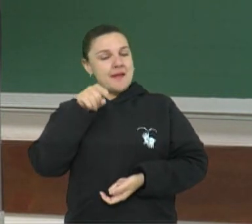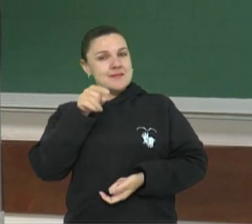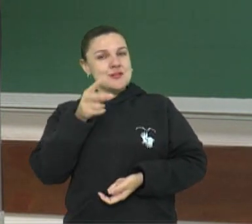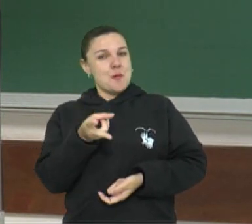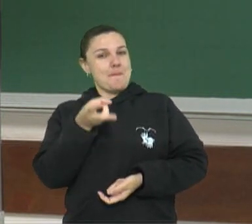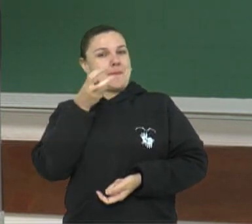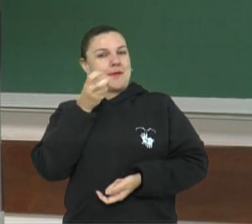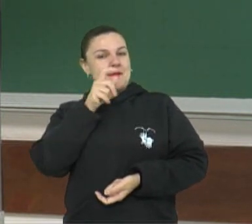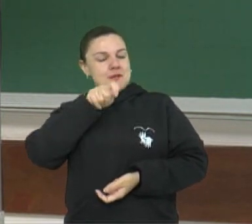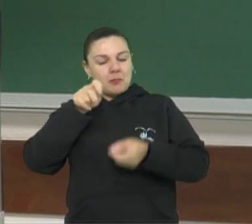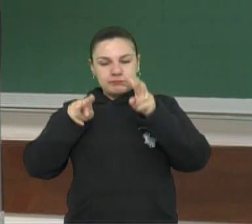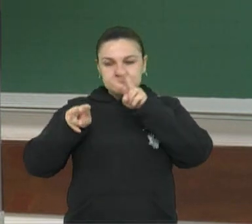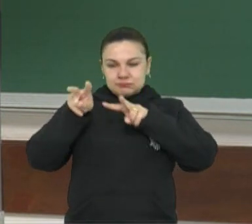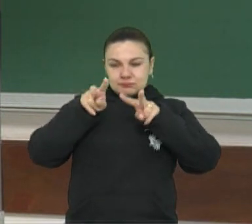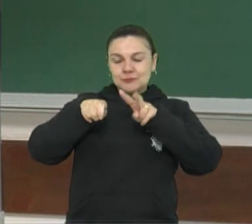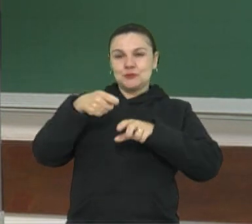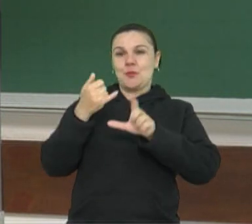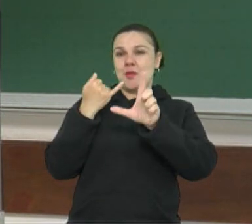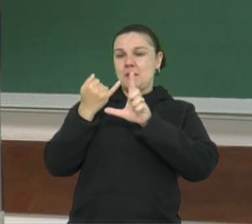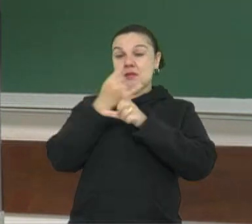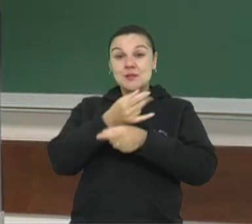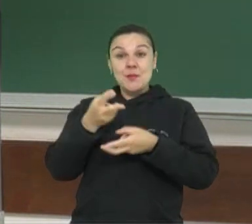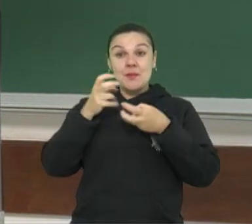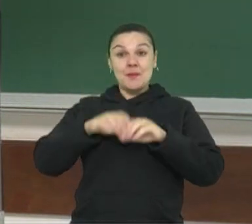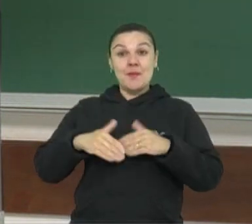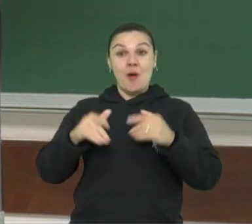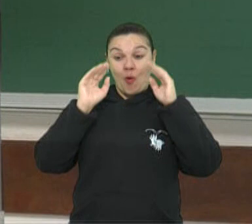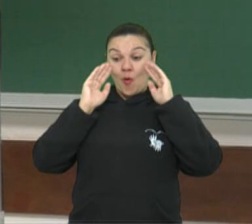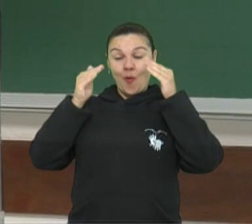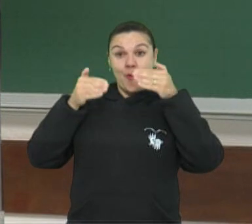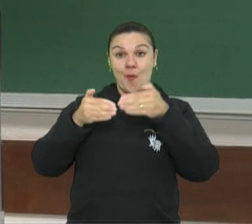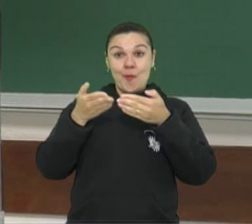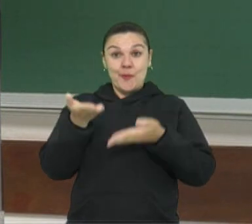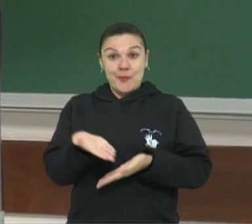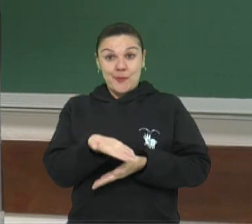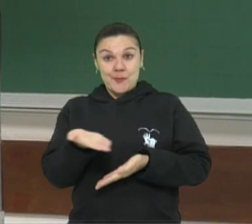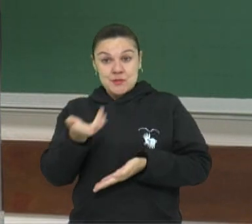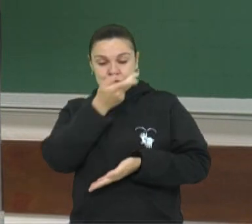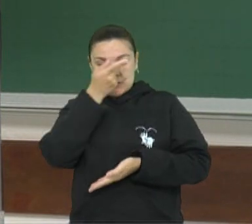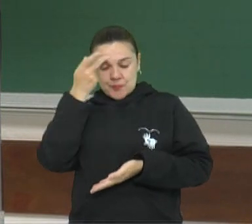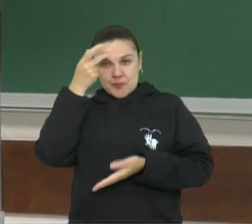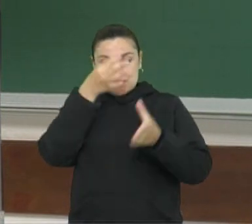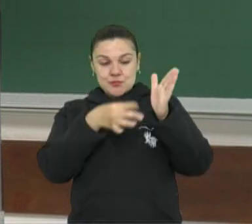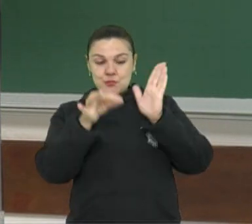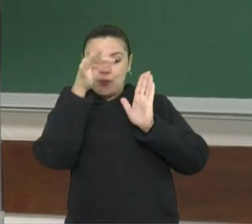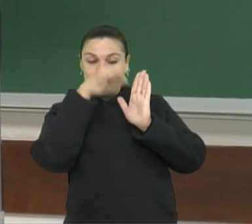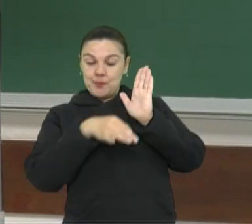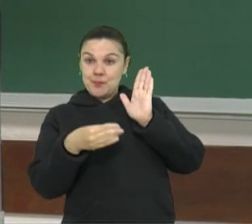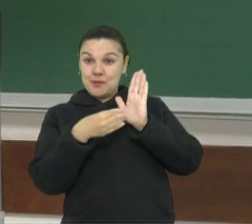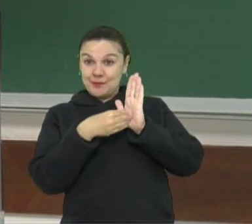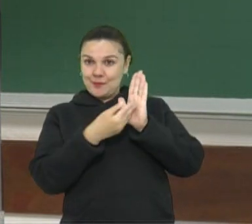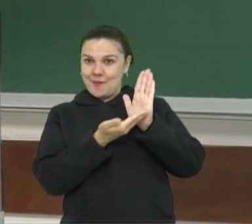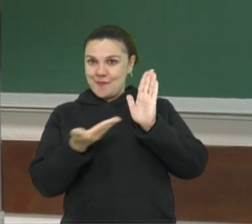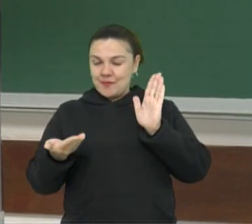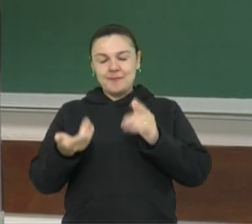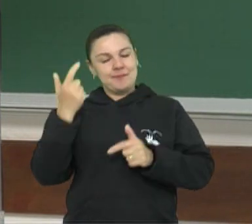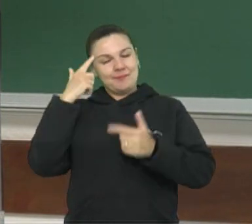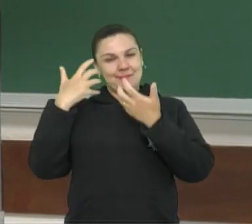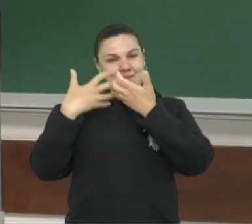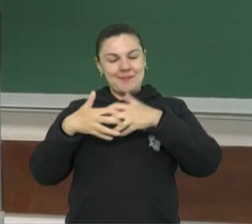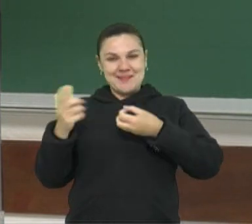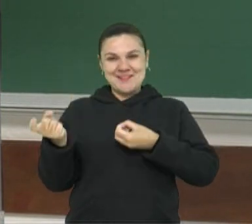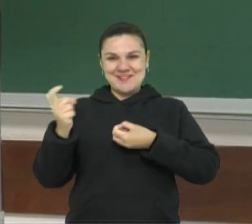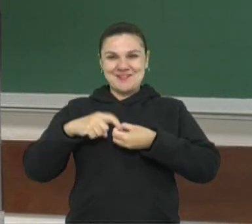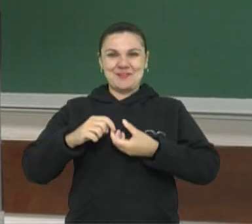de imagem. Você precisa perceber qual foi a intenção do locutor, no caso, o artista. Pensa aí